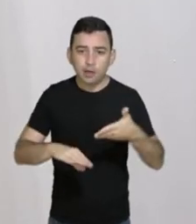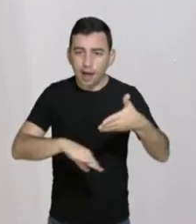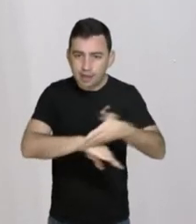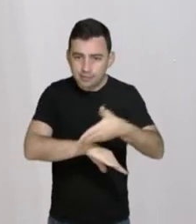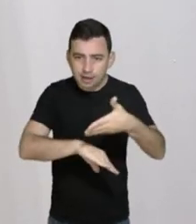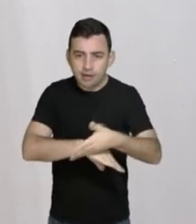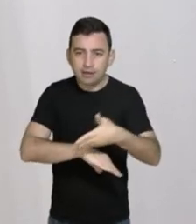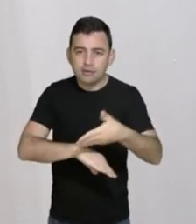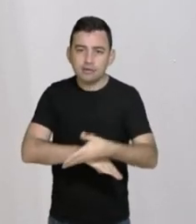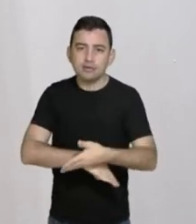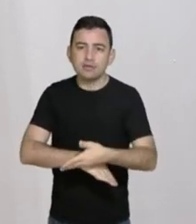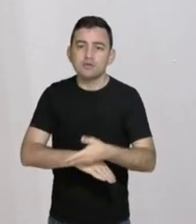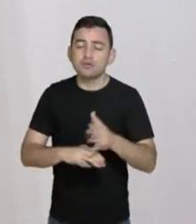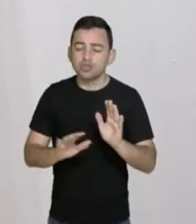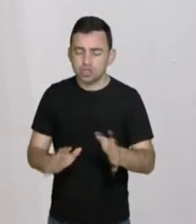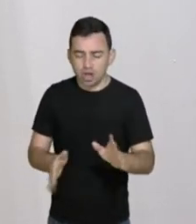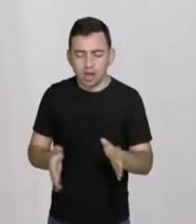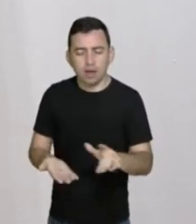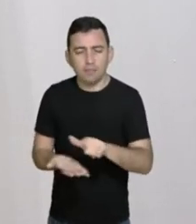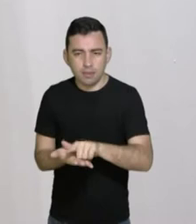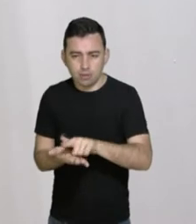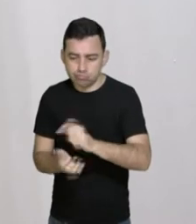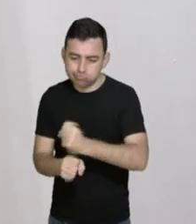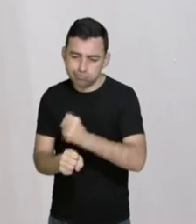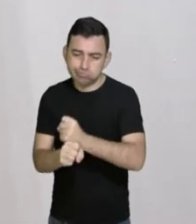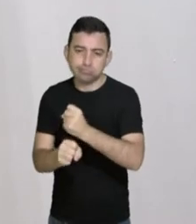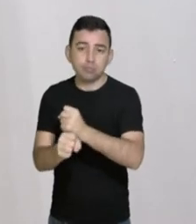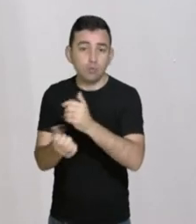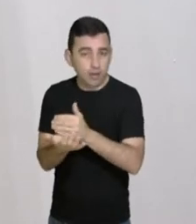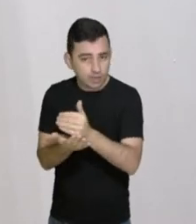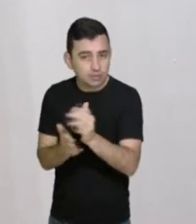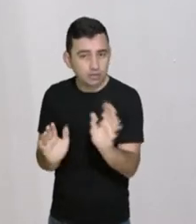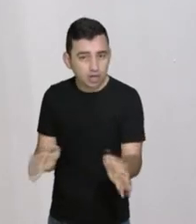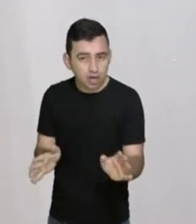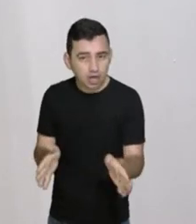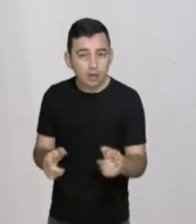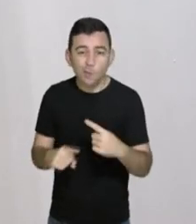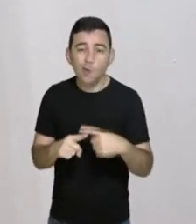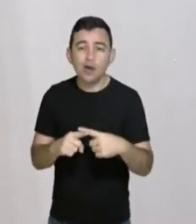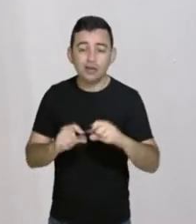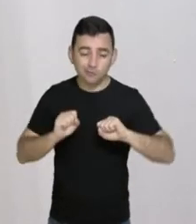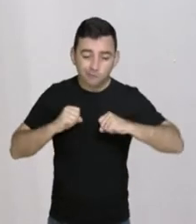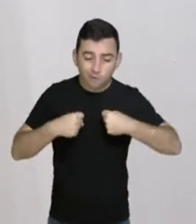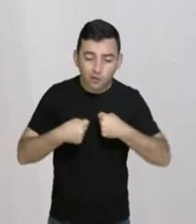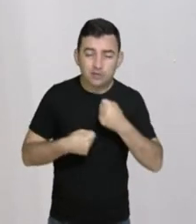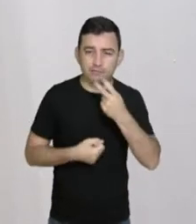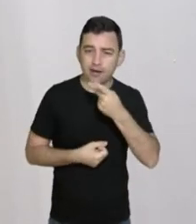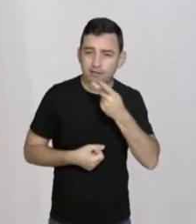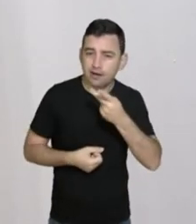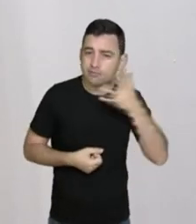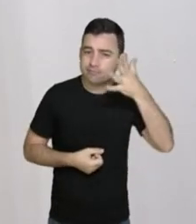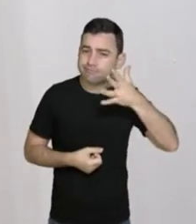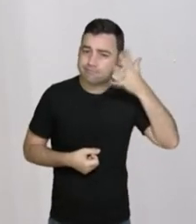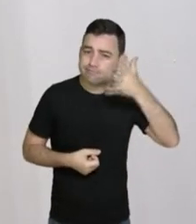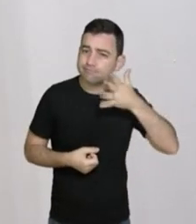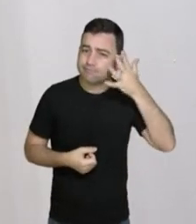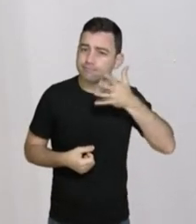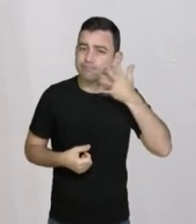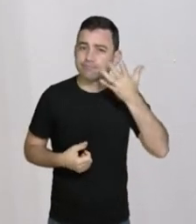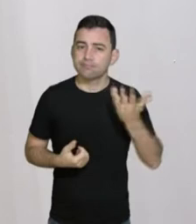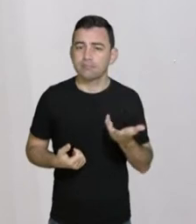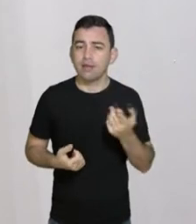já estão saindo do papel, fruto desse esforço aqui falado, que é um conjunto de